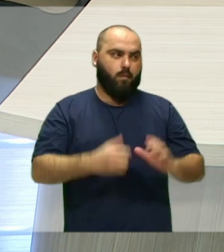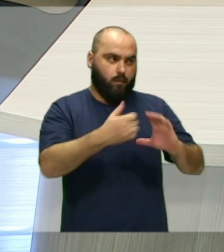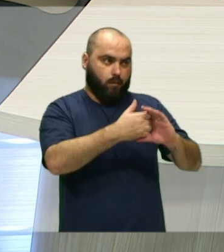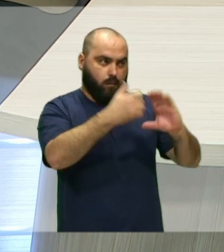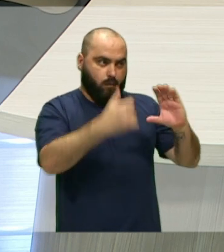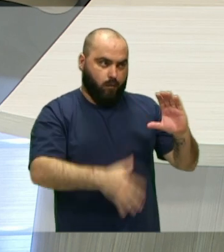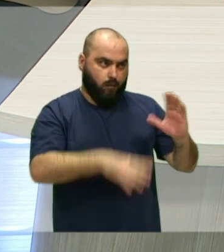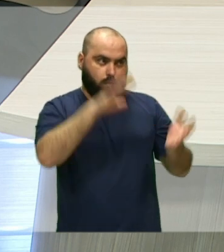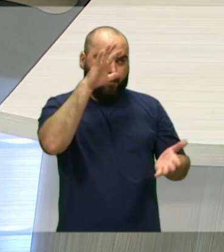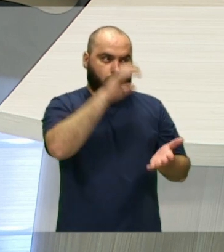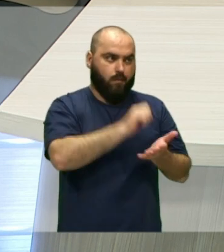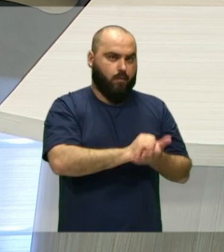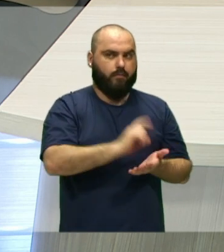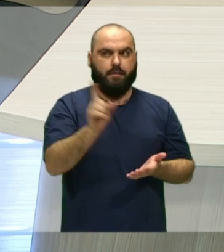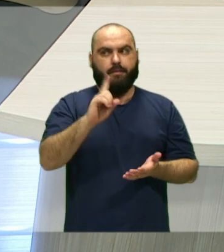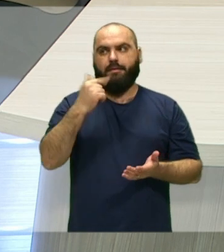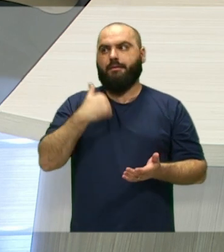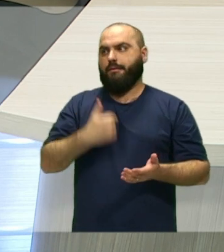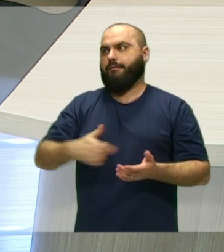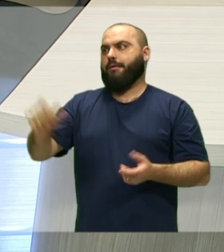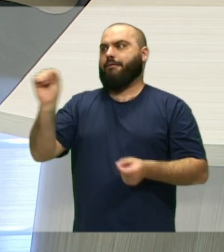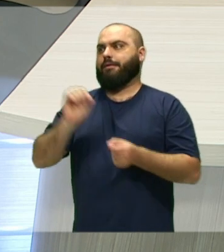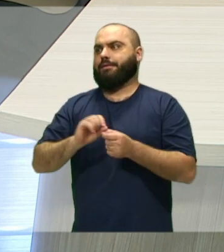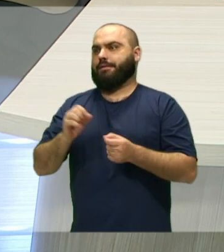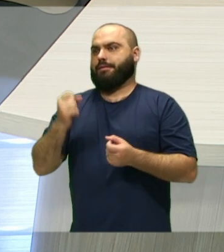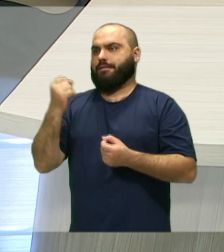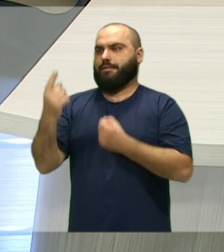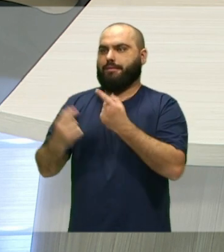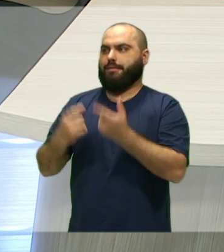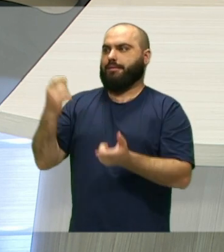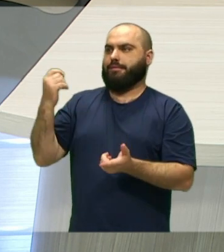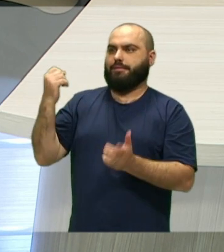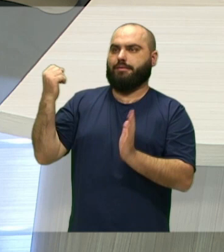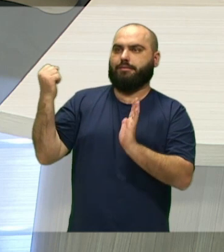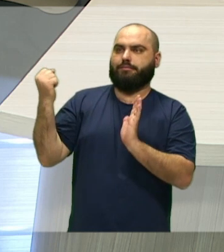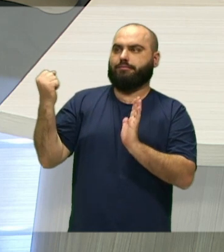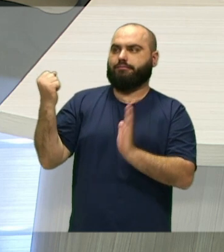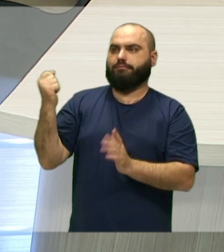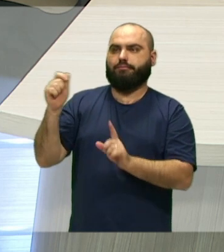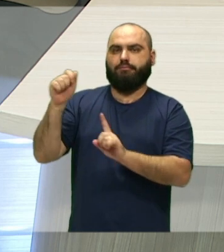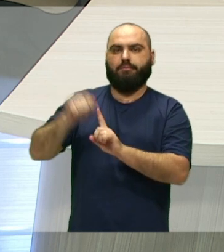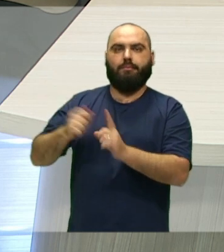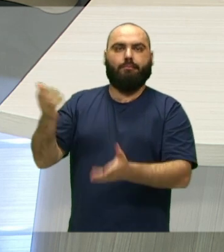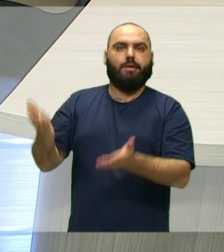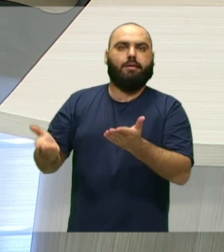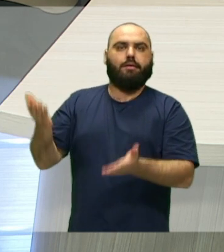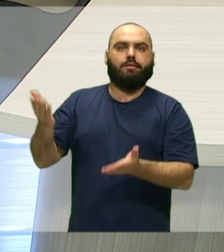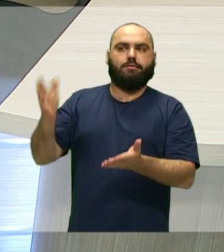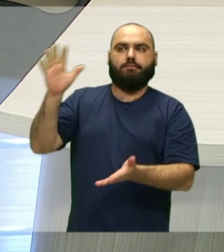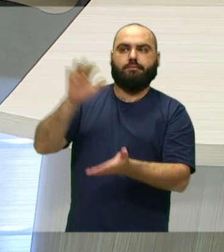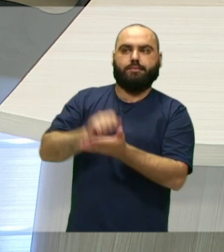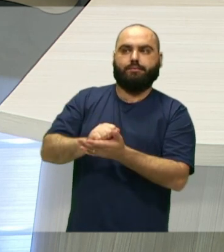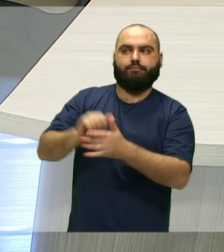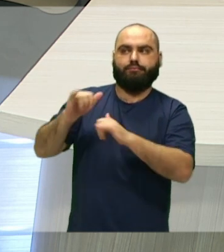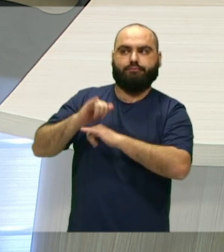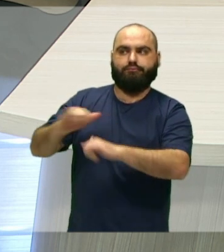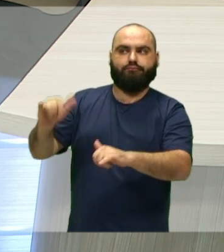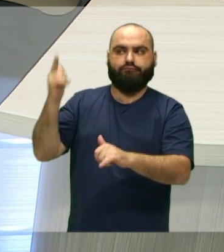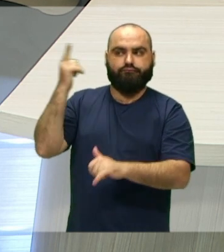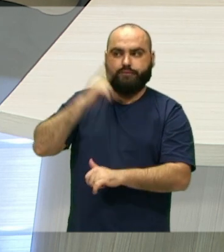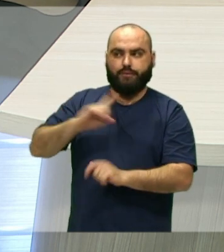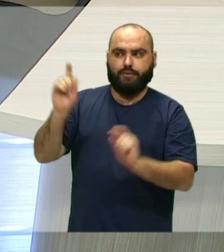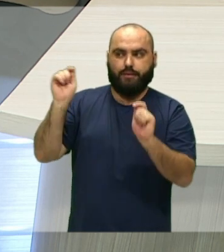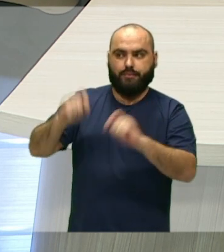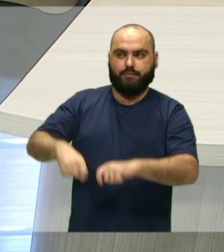inscrever não é Ah eu faço uma ação e e não tenho registro não ten um balanço acaba inviabilizando um pouco né é